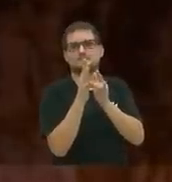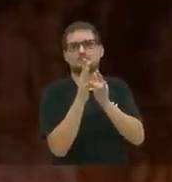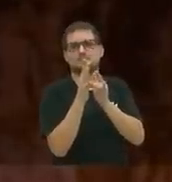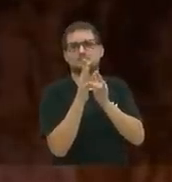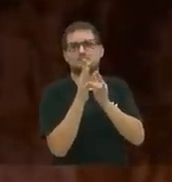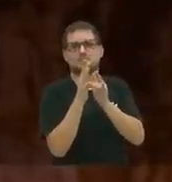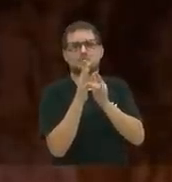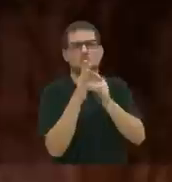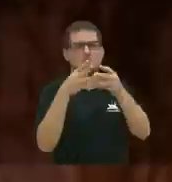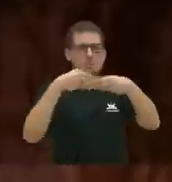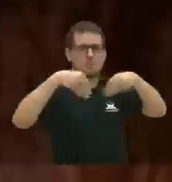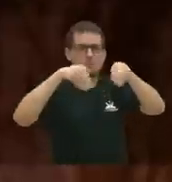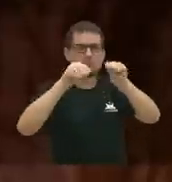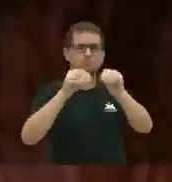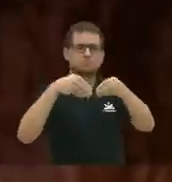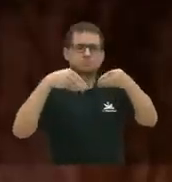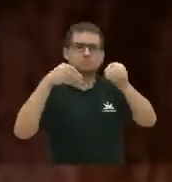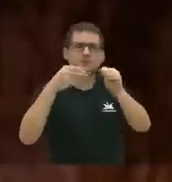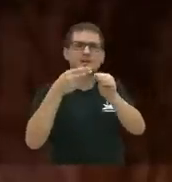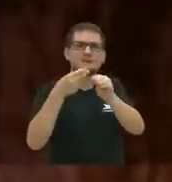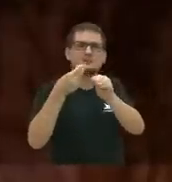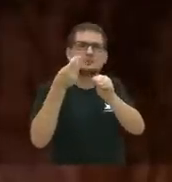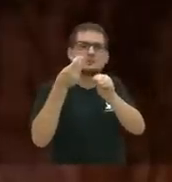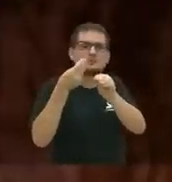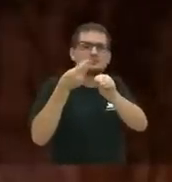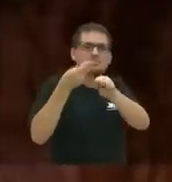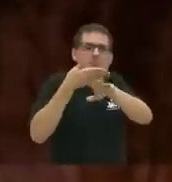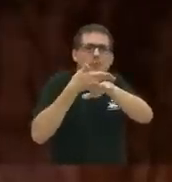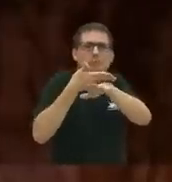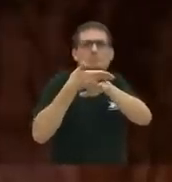Foste com um pano branco